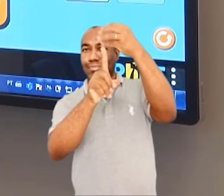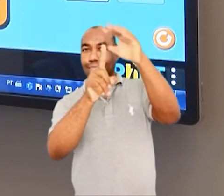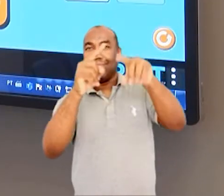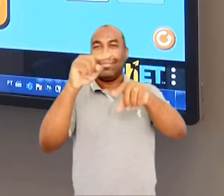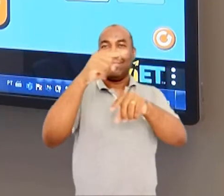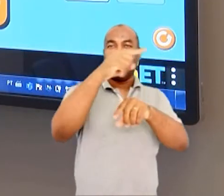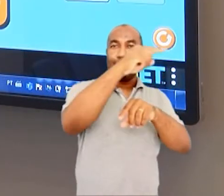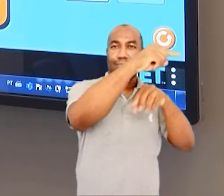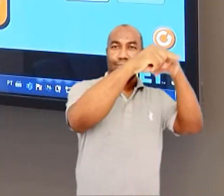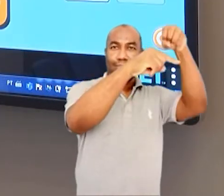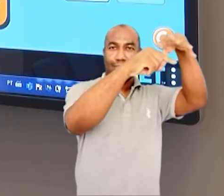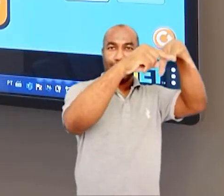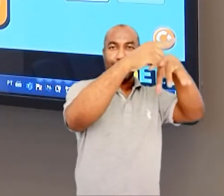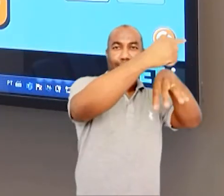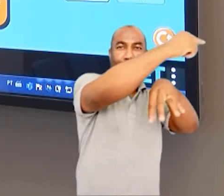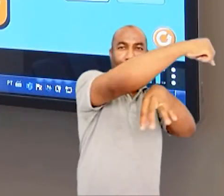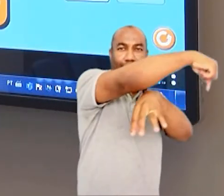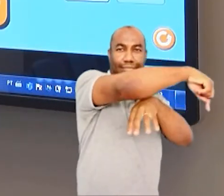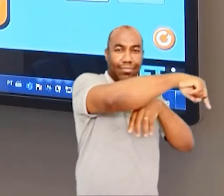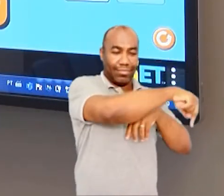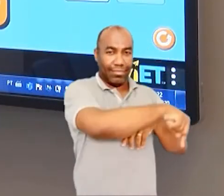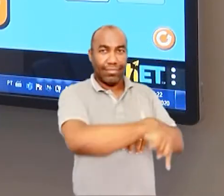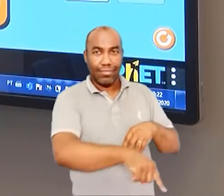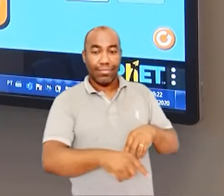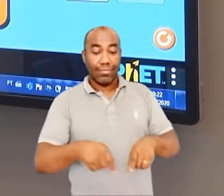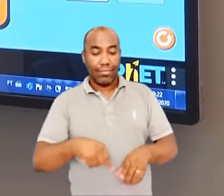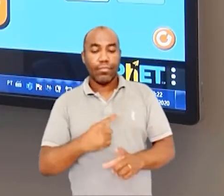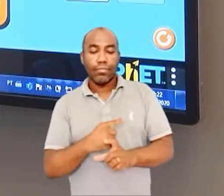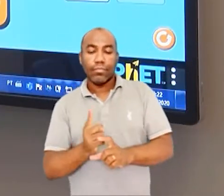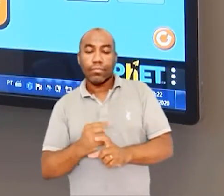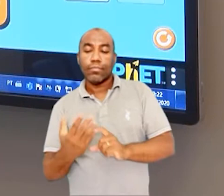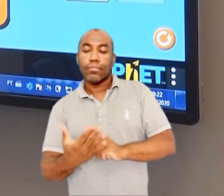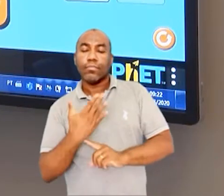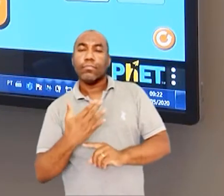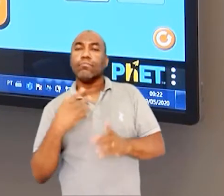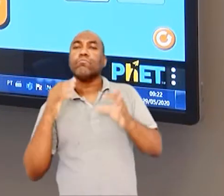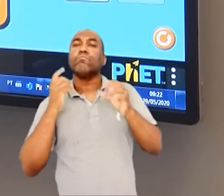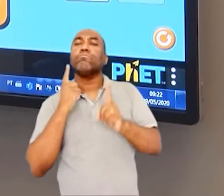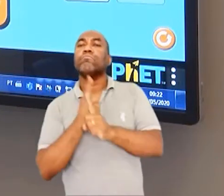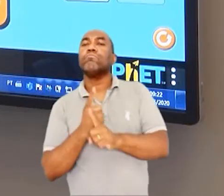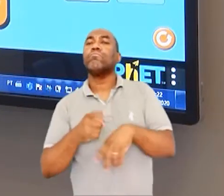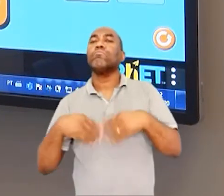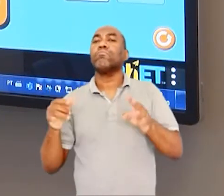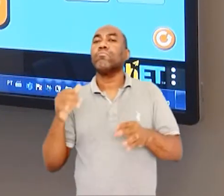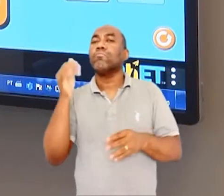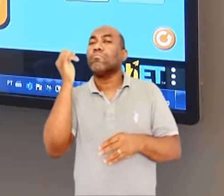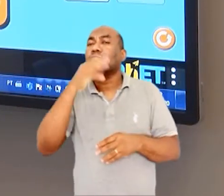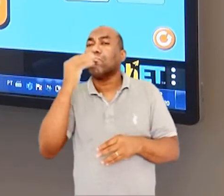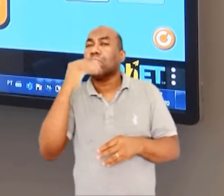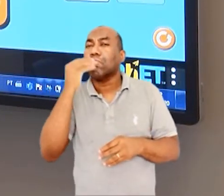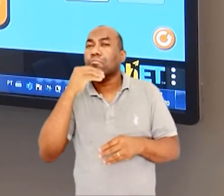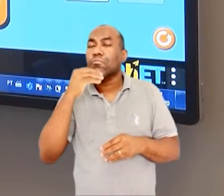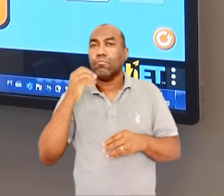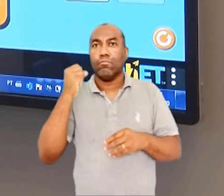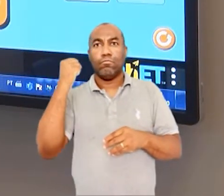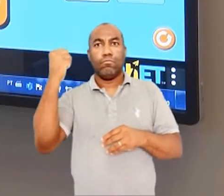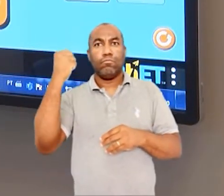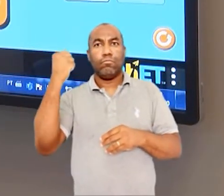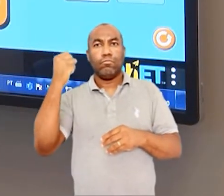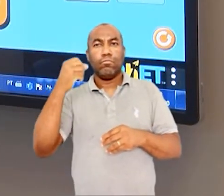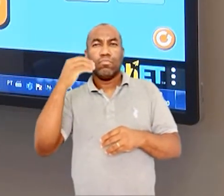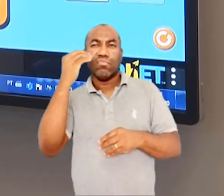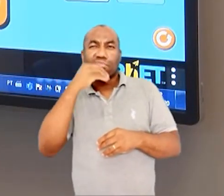atravessar uma ponte que divide dois municípios e todos seriam obrigados a passar por aquela ponte, e aí